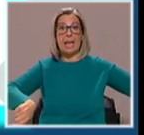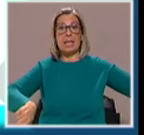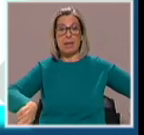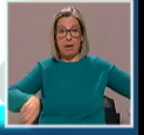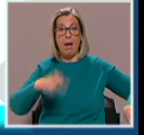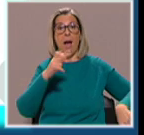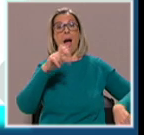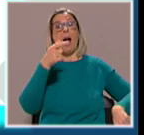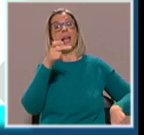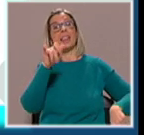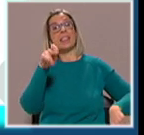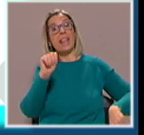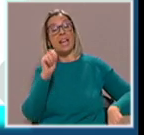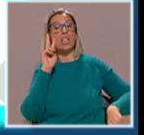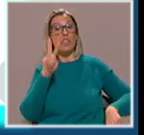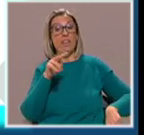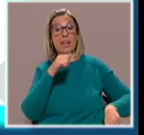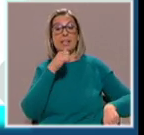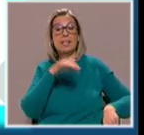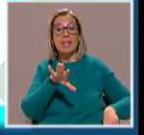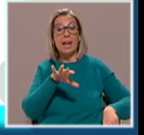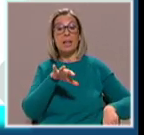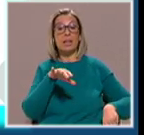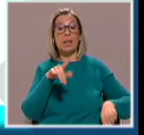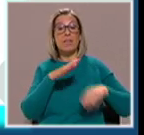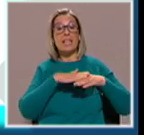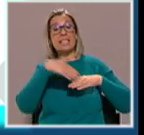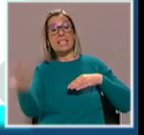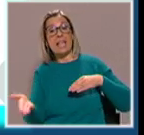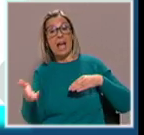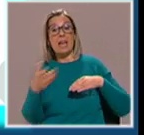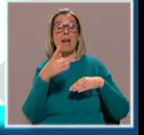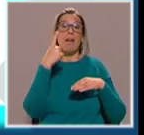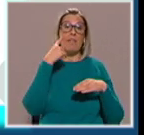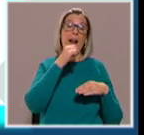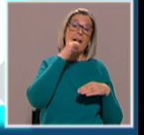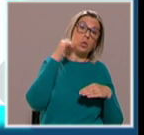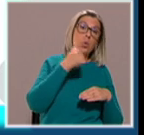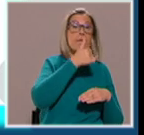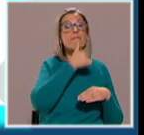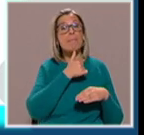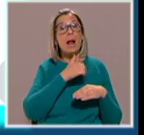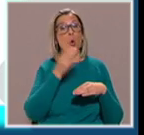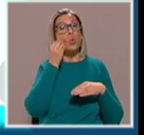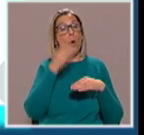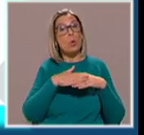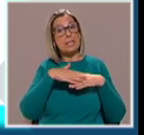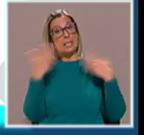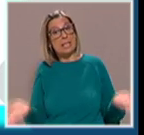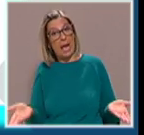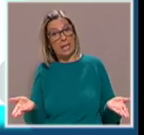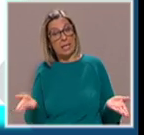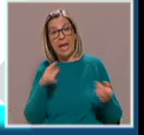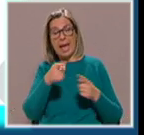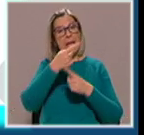pelas artérias e conseguem ver ali as setinhas então do sangue a sair, umas setinhas azuis e outras vermelhas do sangue a sair pelas artérias. E é sempre